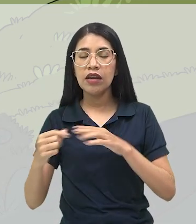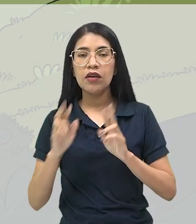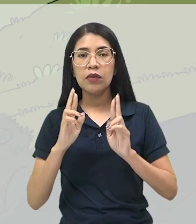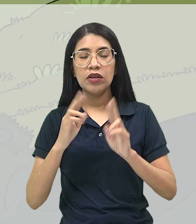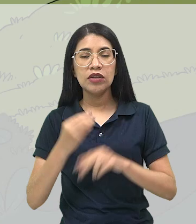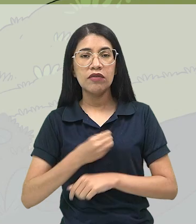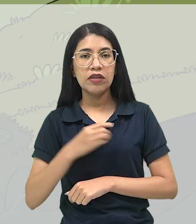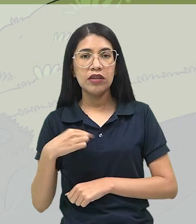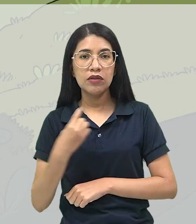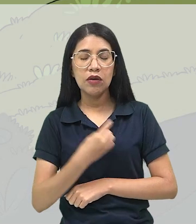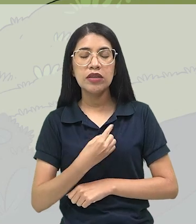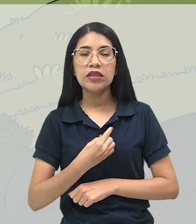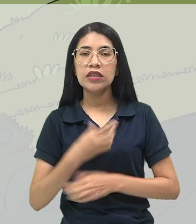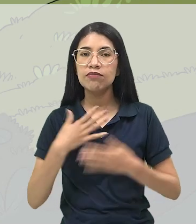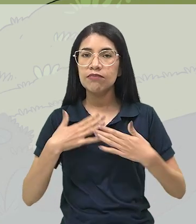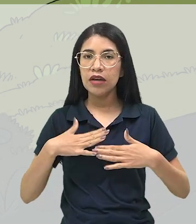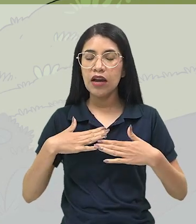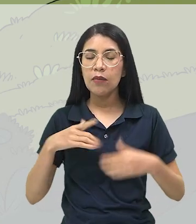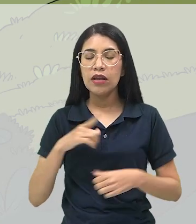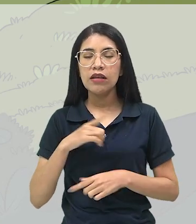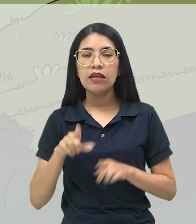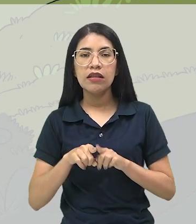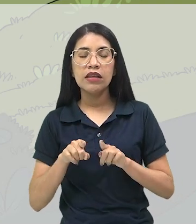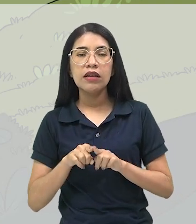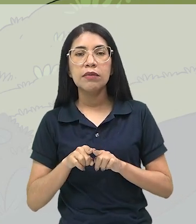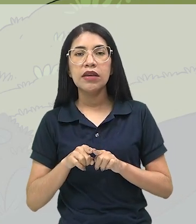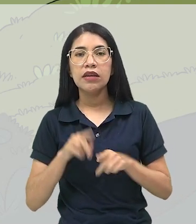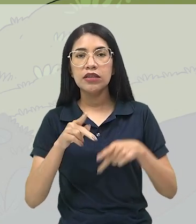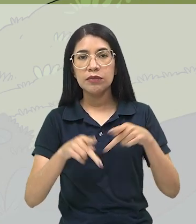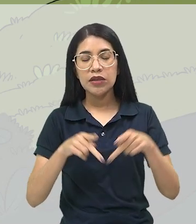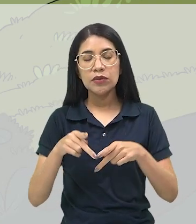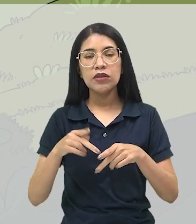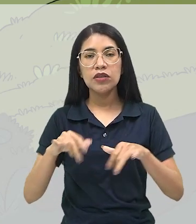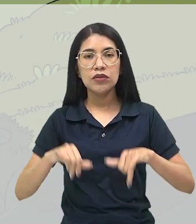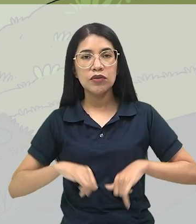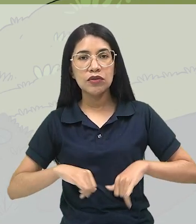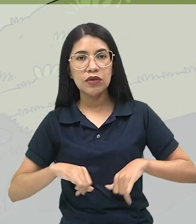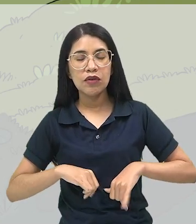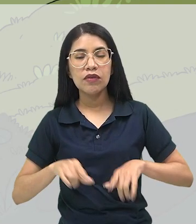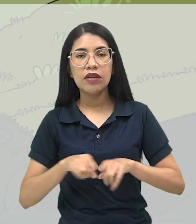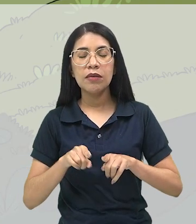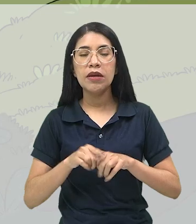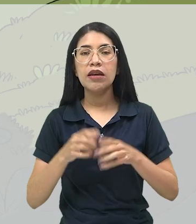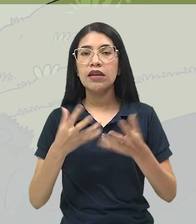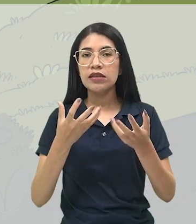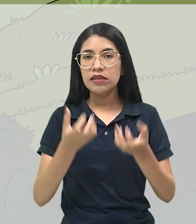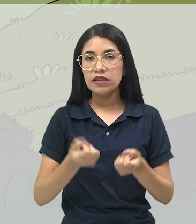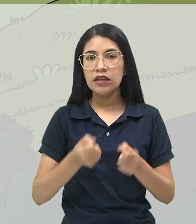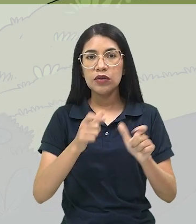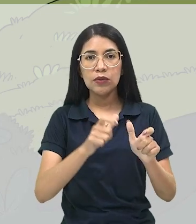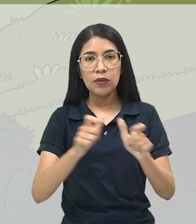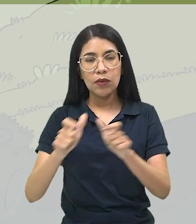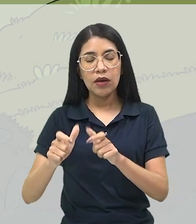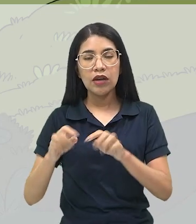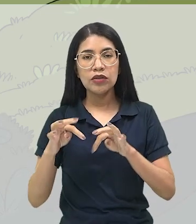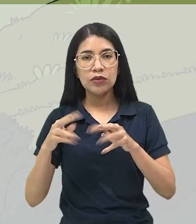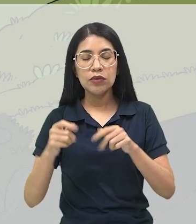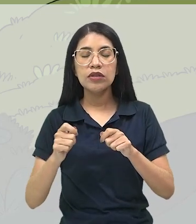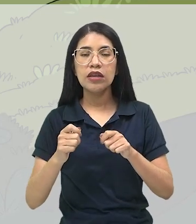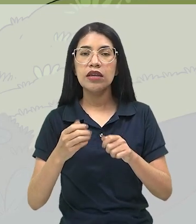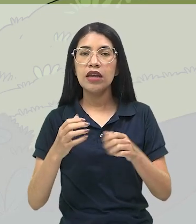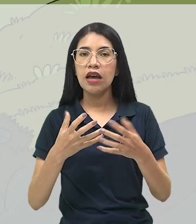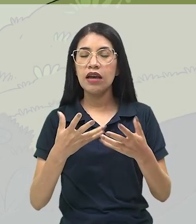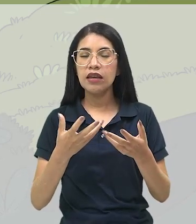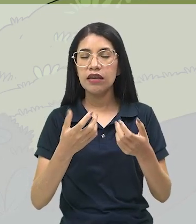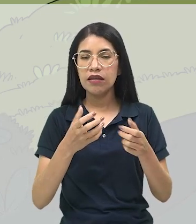vida seja sempre muito tranquila e que as pessoas que passam por isso sejam sempre bem aceitas em qualquer lugar que elas escolherem